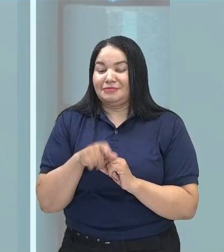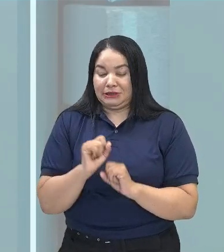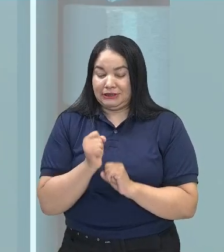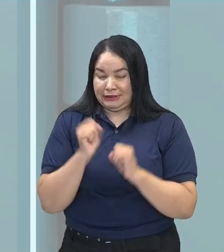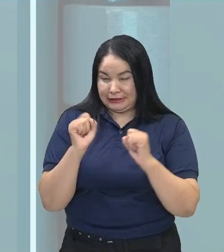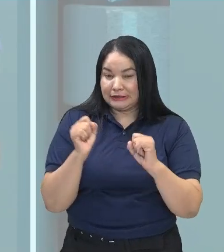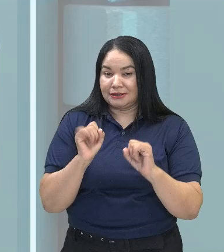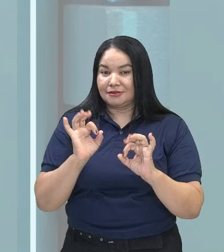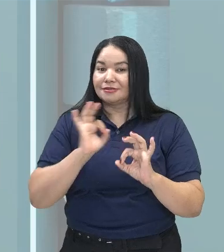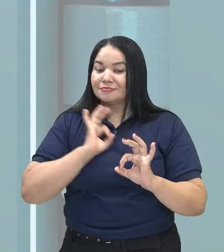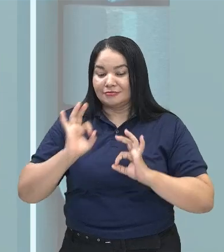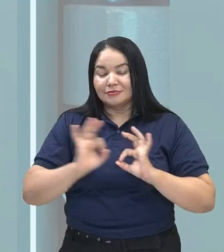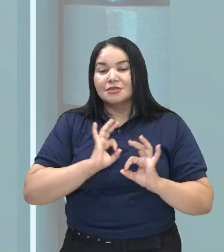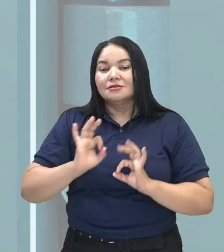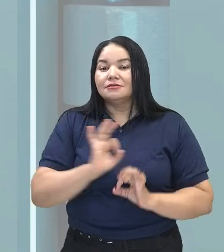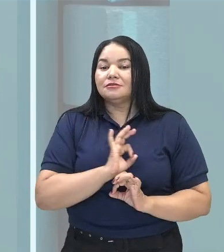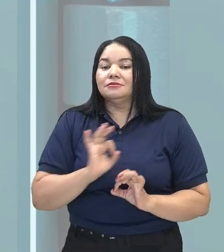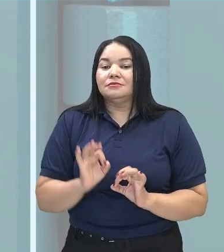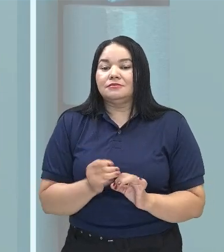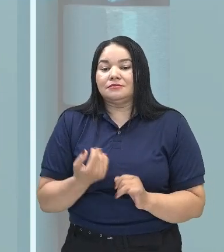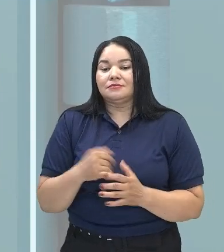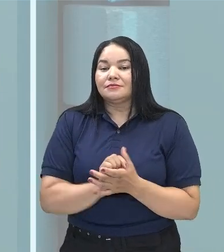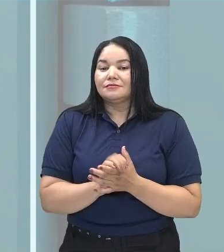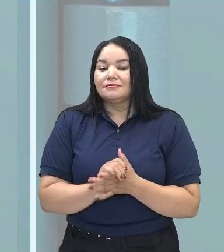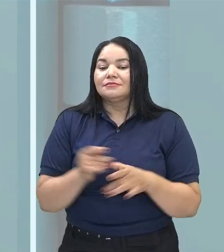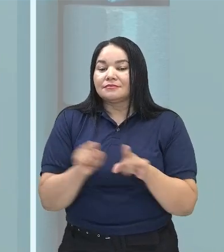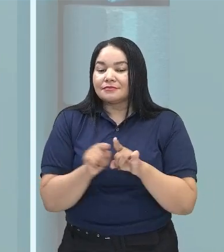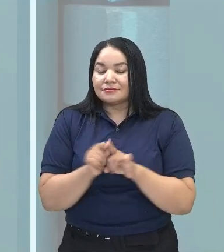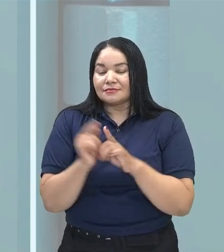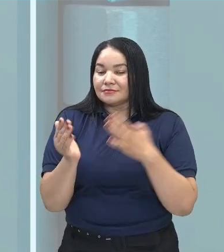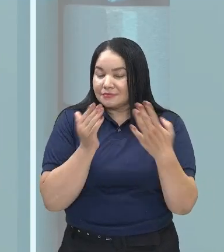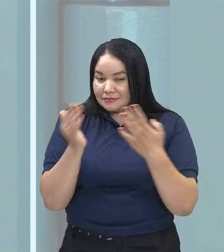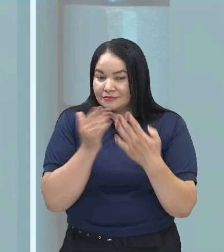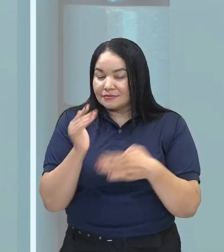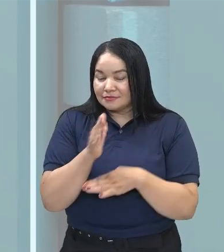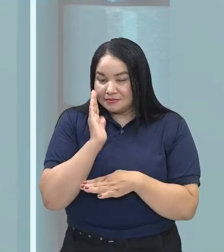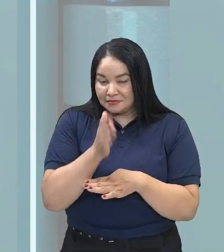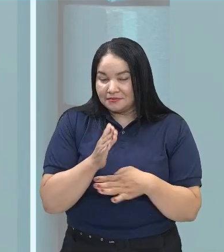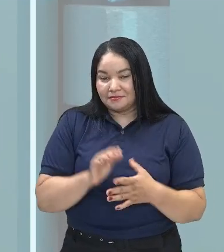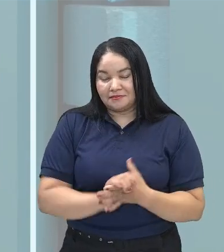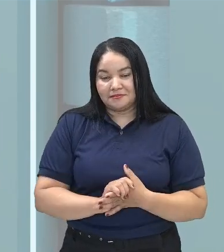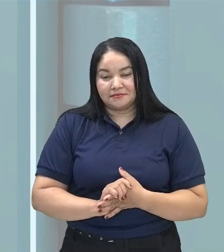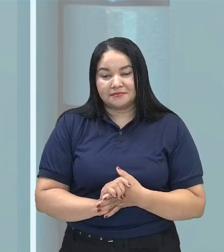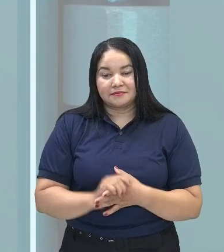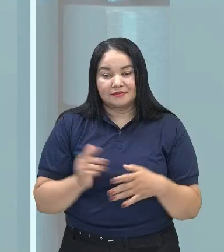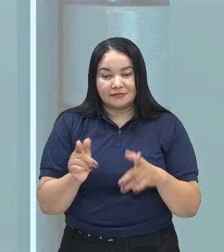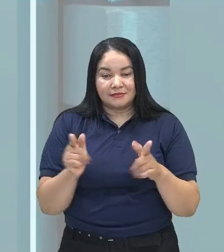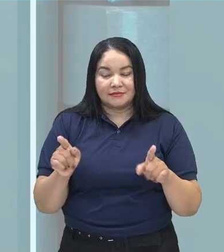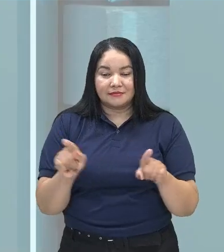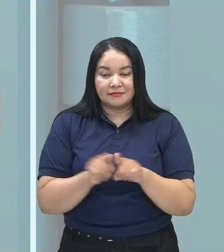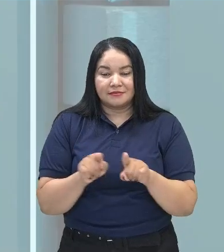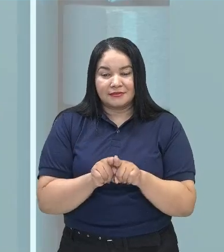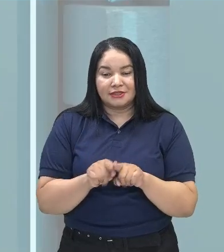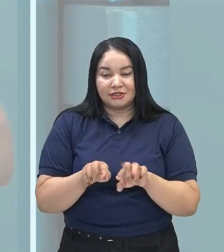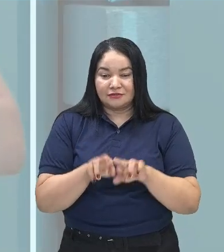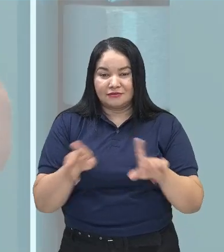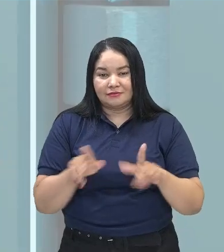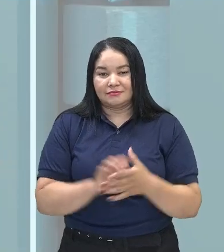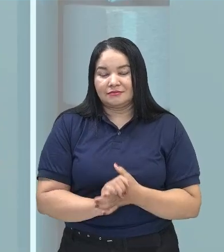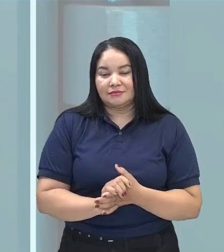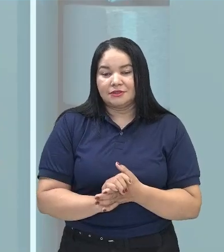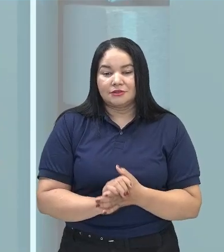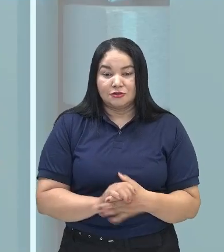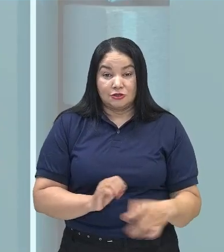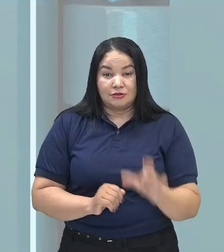comparação direta, né? Ela é uma onça, é diferente quando eu falo, ela é